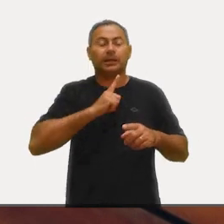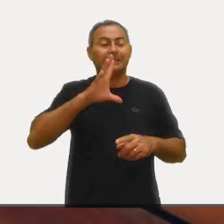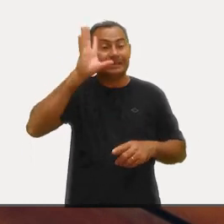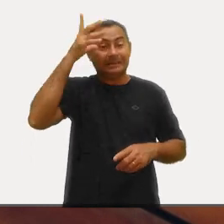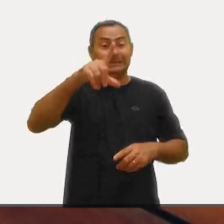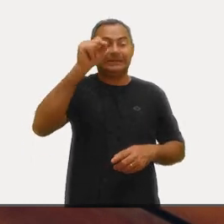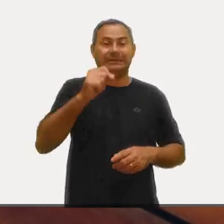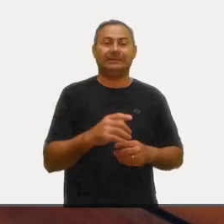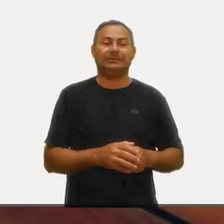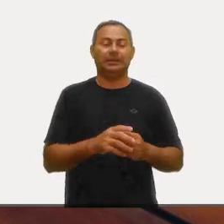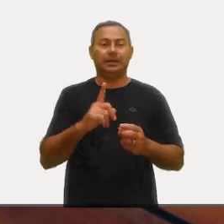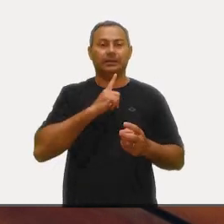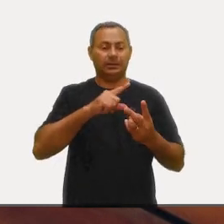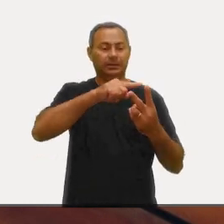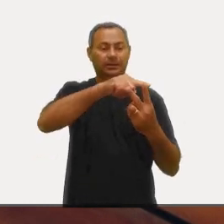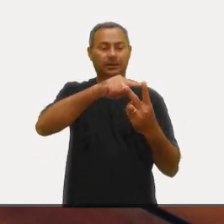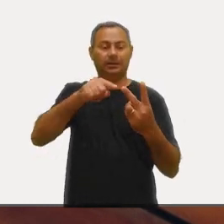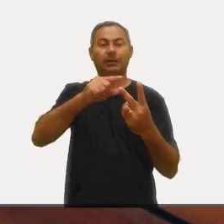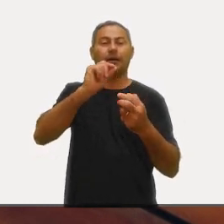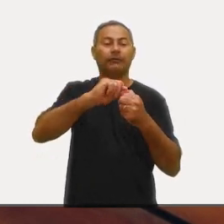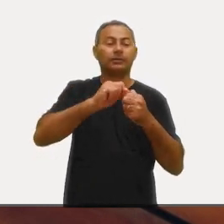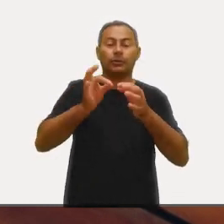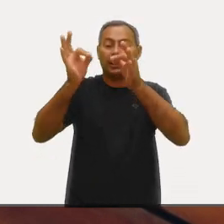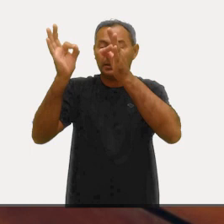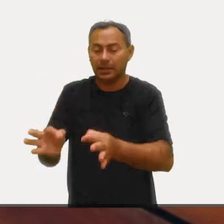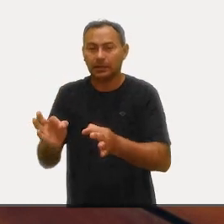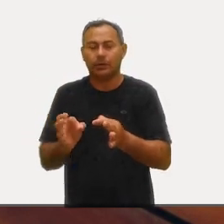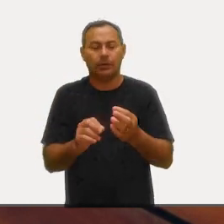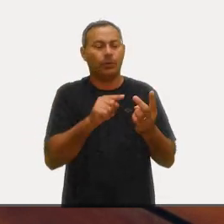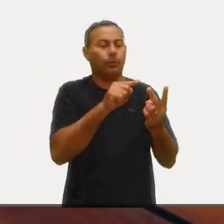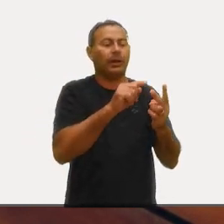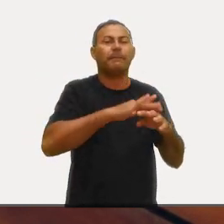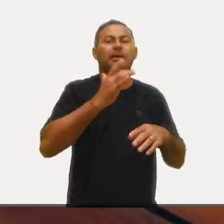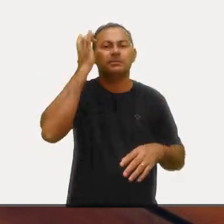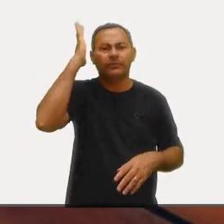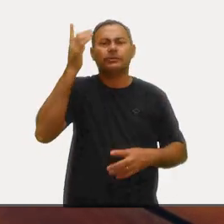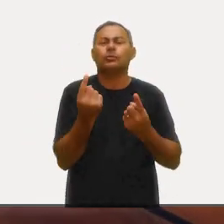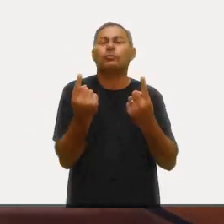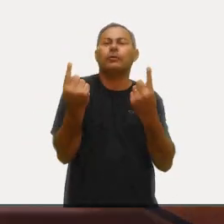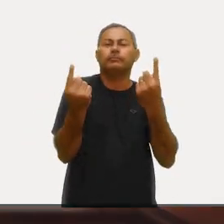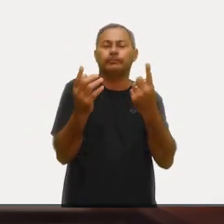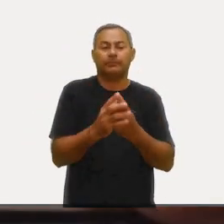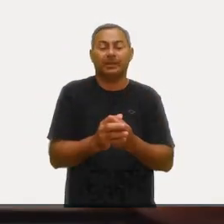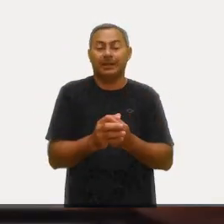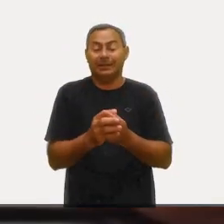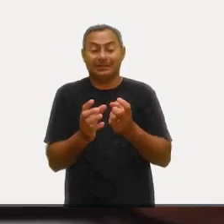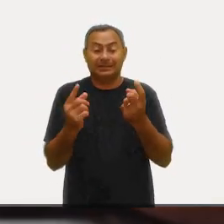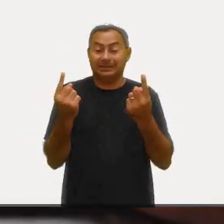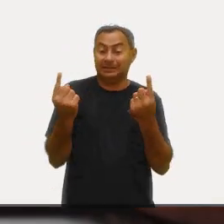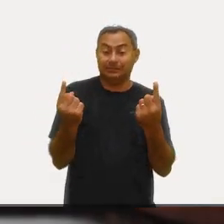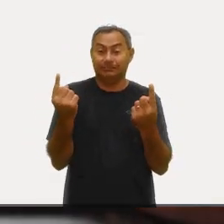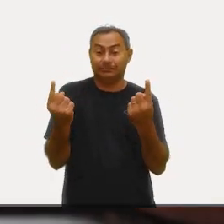tinha que tomar uma decisão. Ele tinha que decidir entre fazer o que era certo ou o que era mais fácil. Ele estava